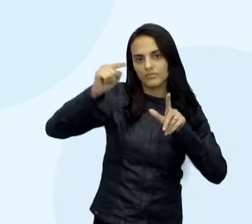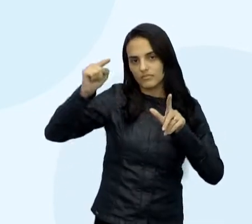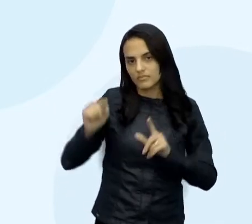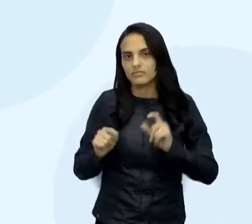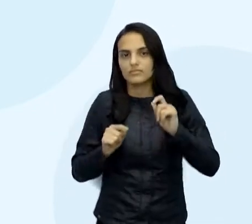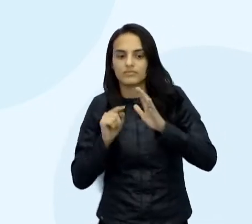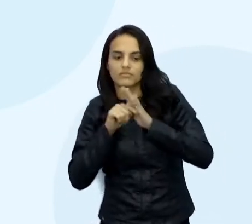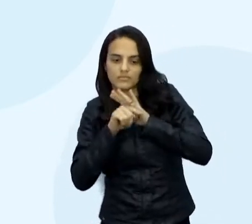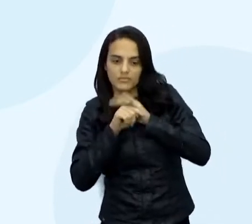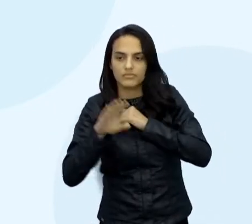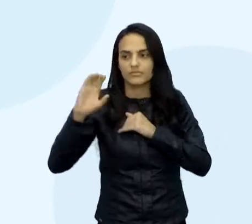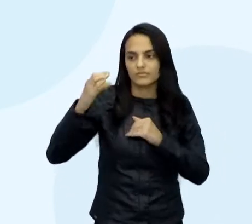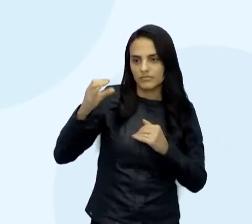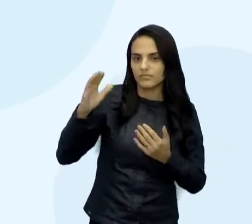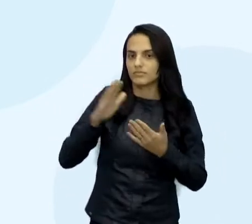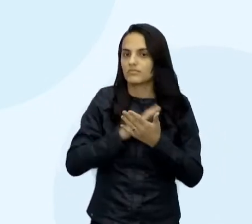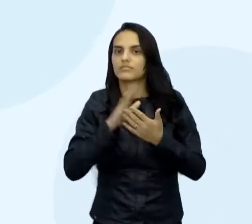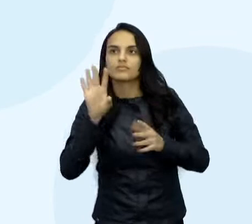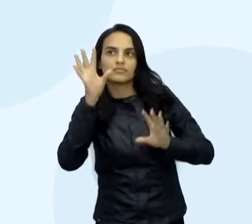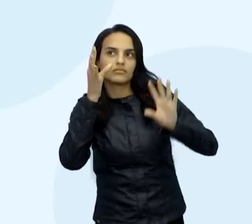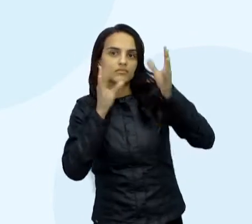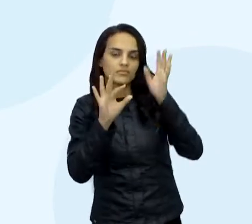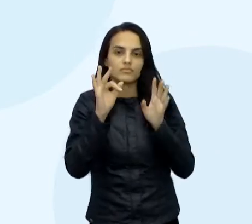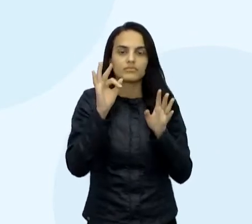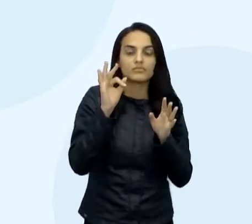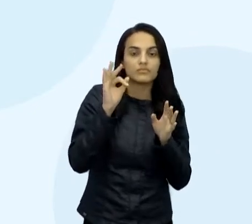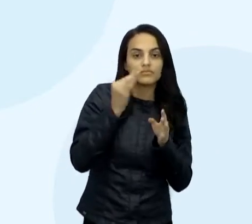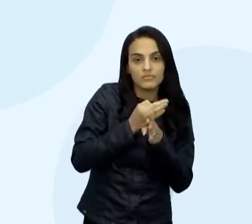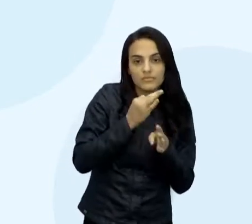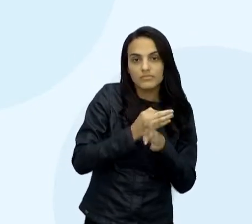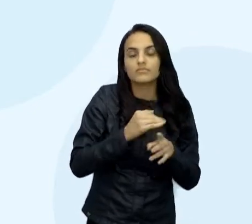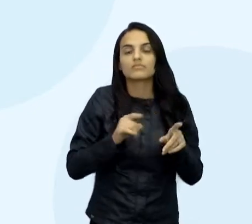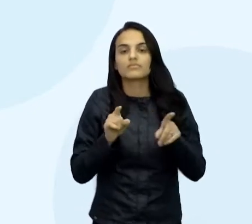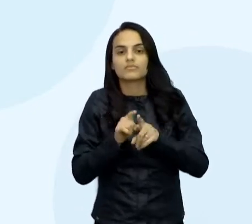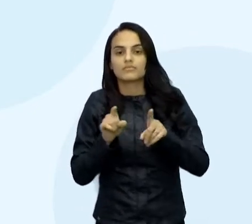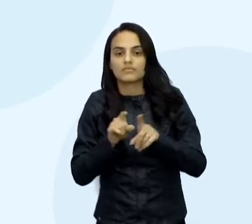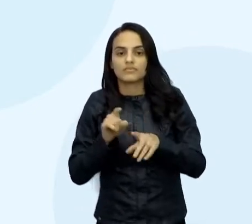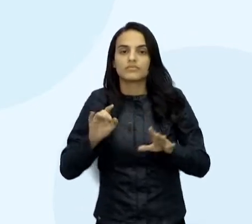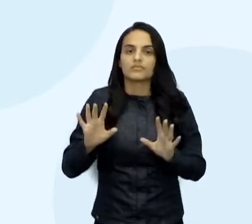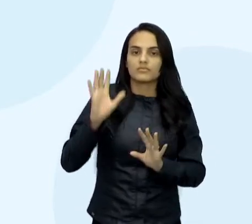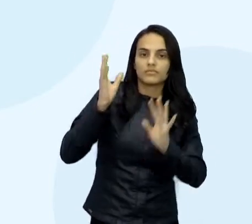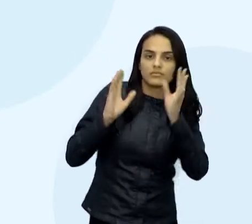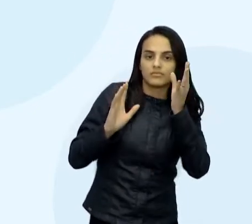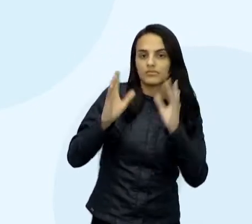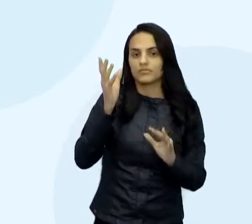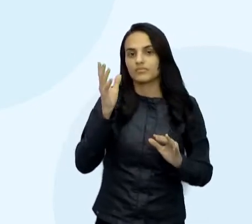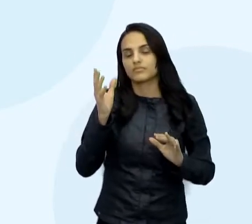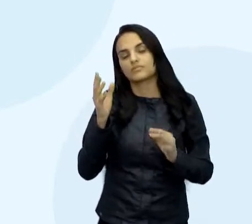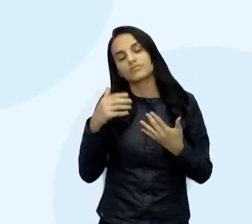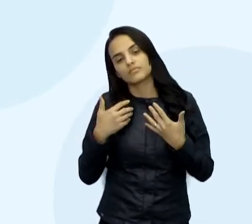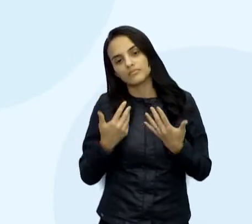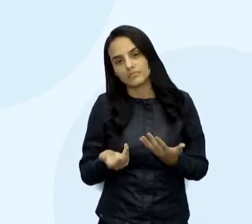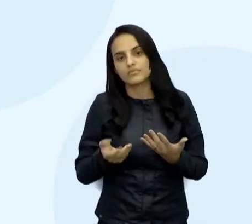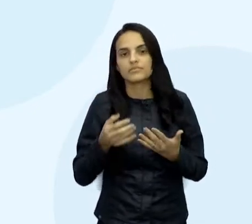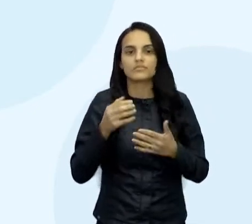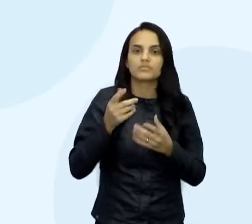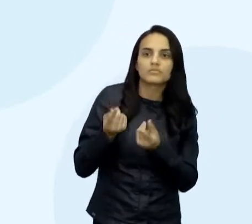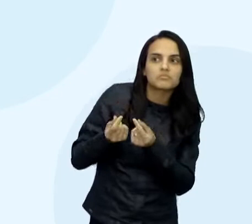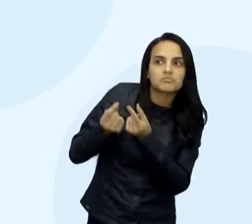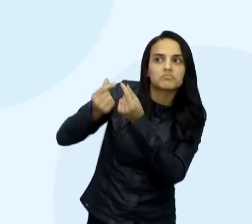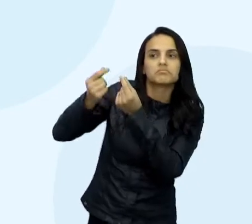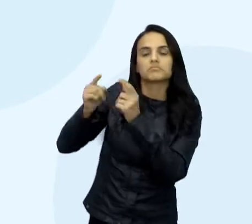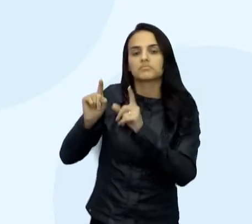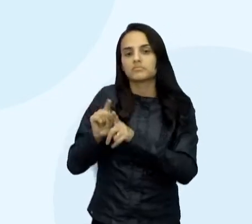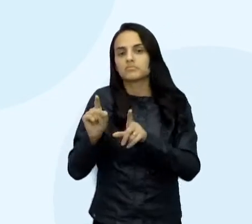meio da investigação de alguns fenômenos físicos e aí também alguns fenômenos do mercado financeiro, né? Falamos sobre lucro,